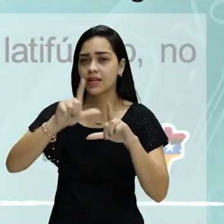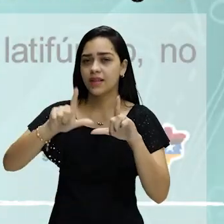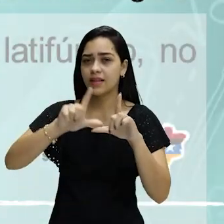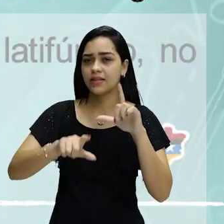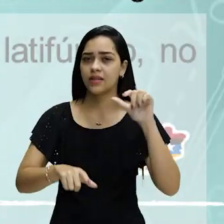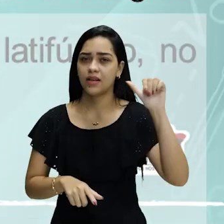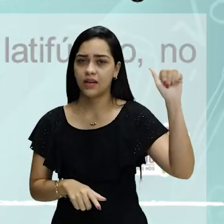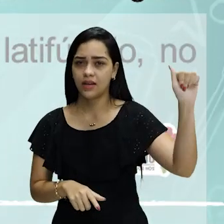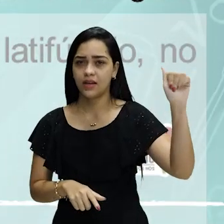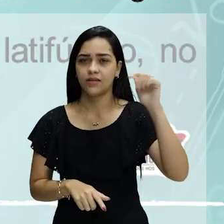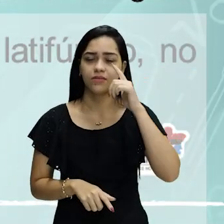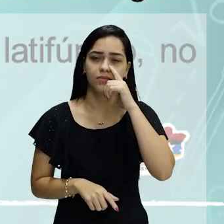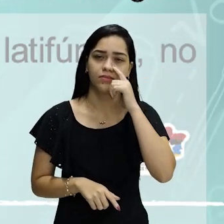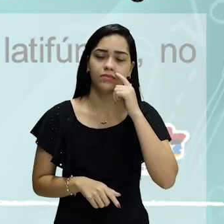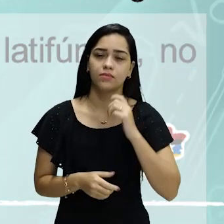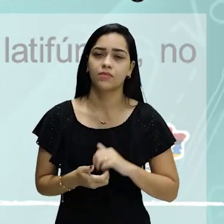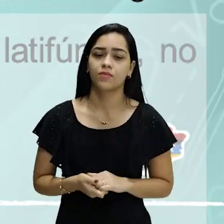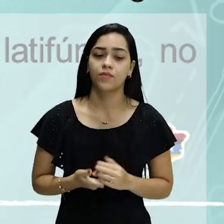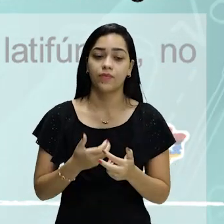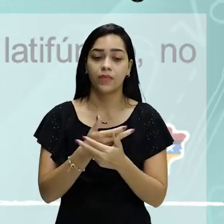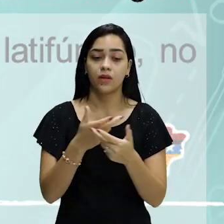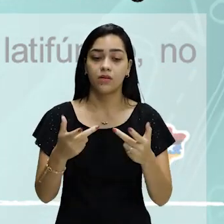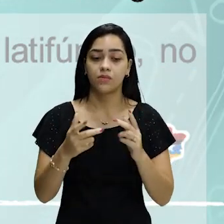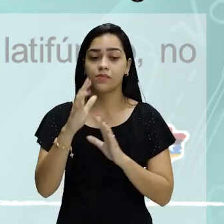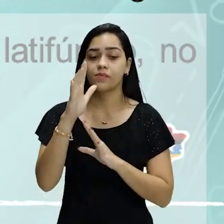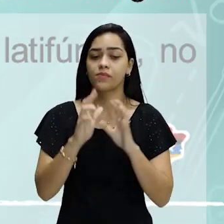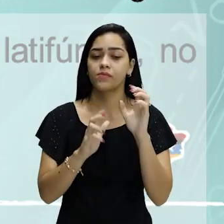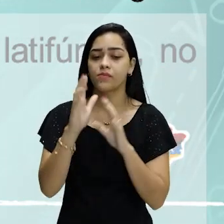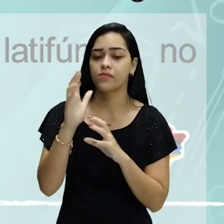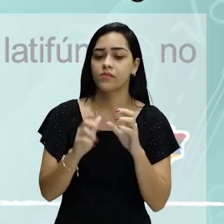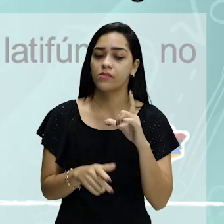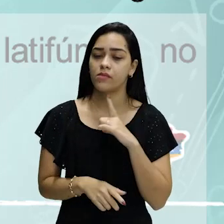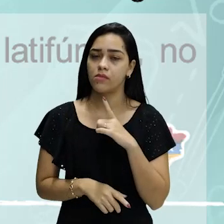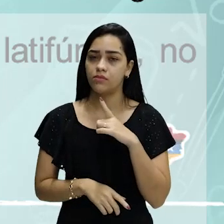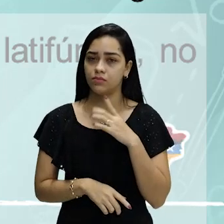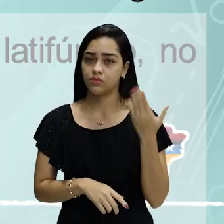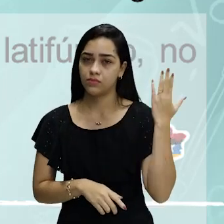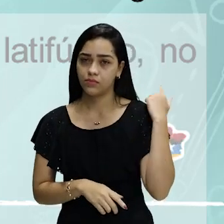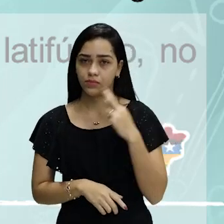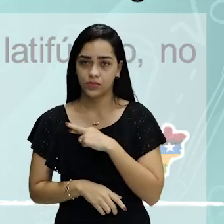A. Pelas inúmeras guerras havidas na época do romantismo,